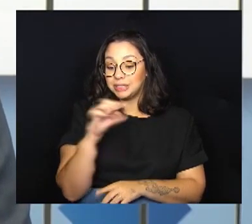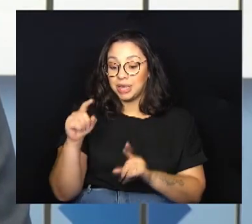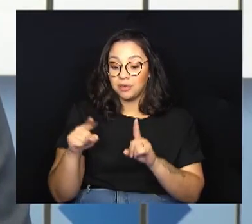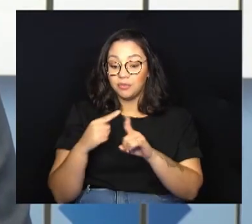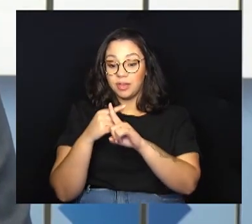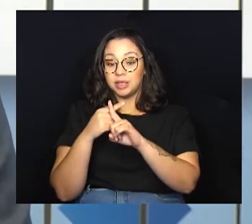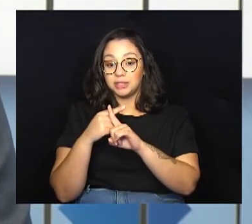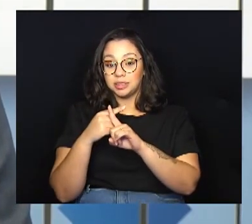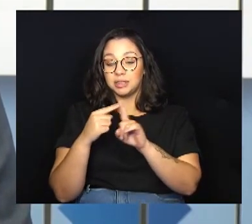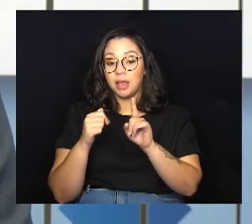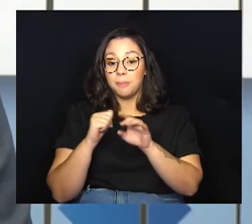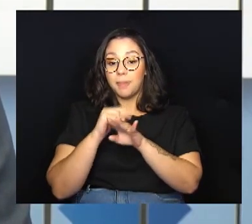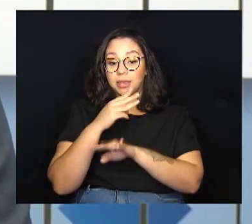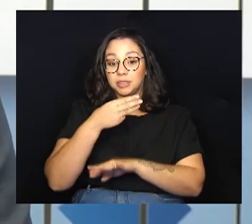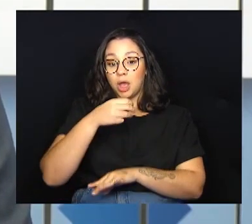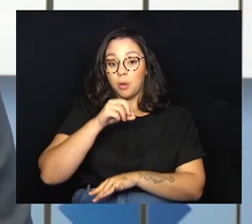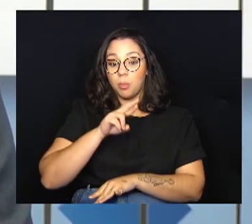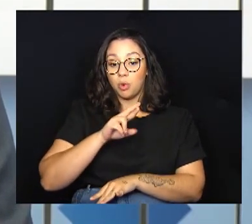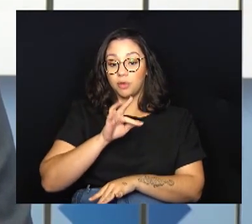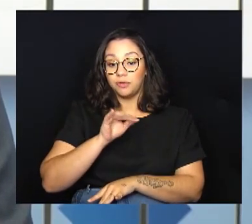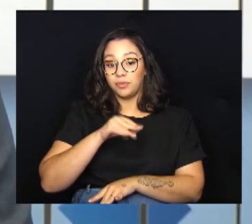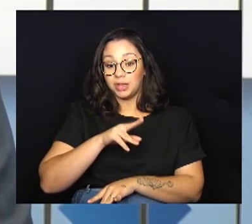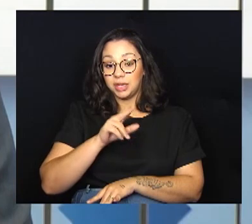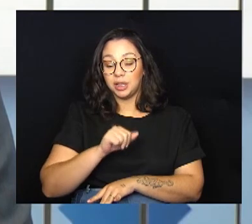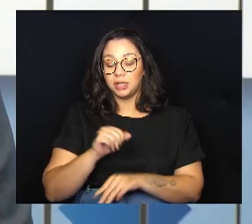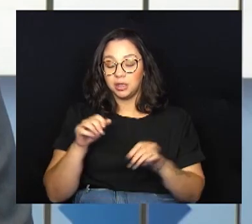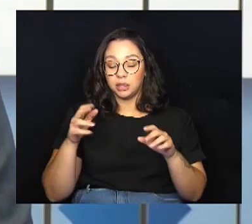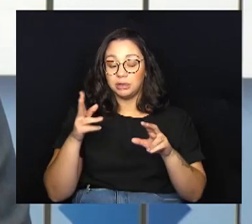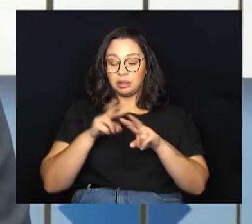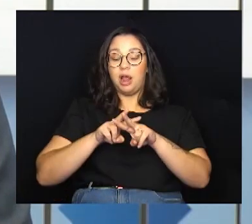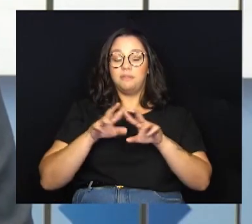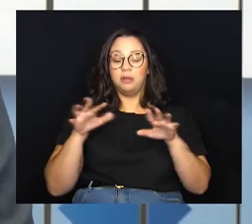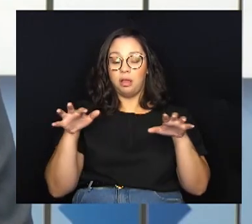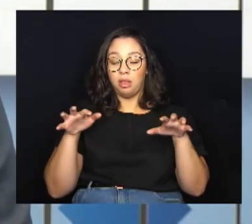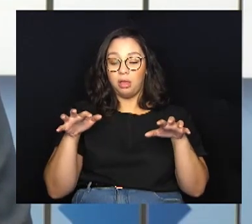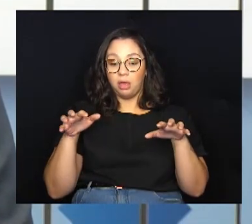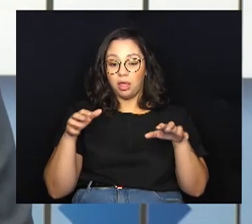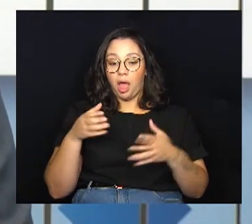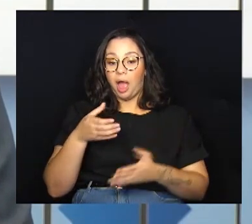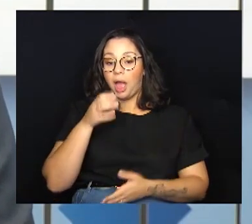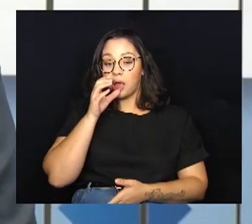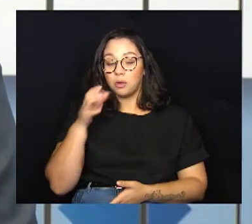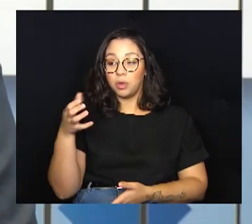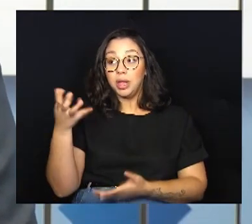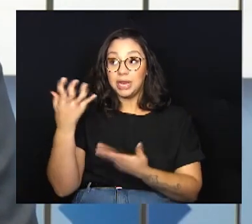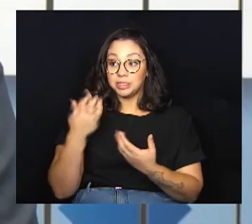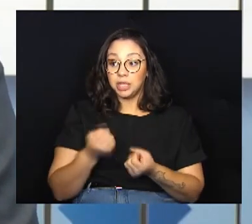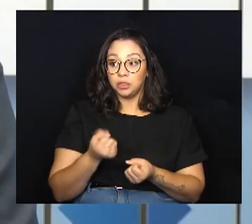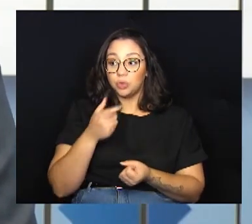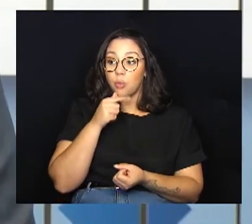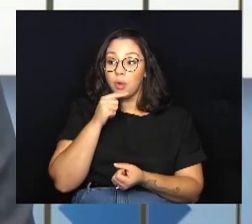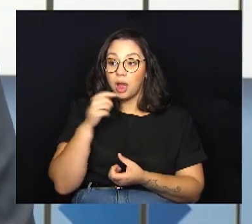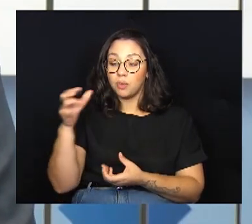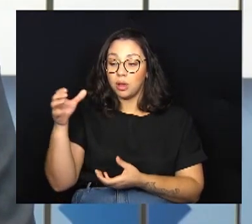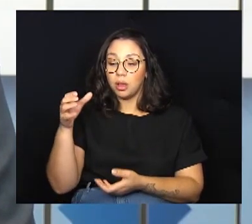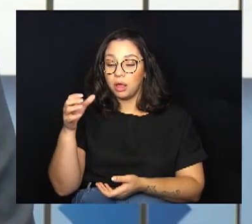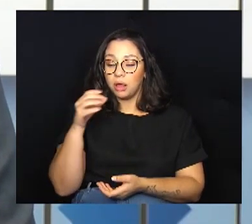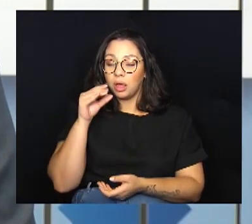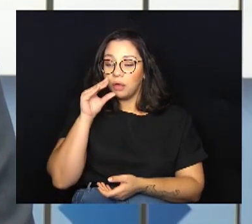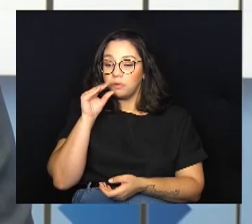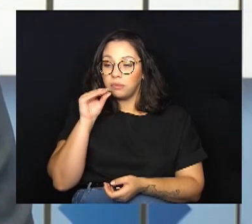precisa... Então, hoje no Instituto Padre Haroldo, nós temos um eixo de trabalho que se chama Trabalho e Renda, com